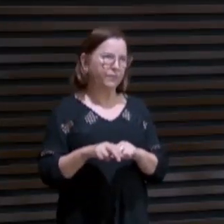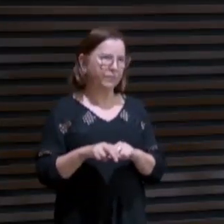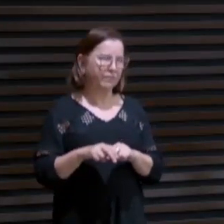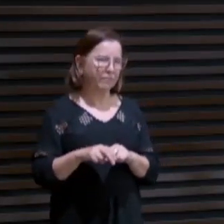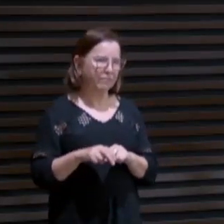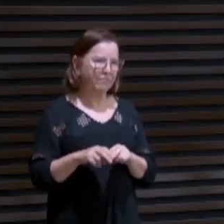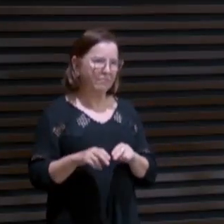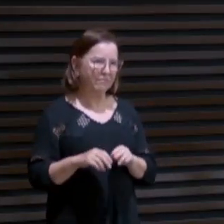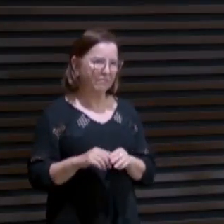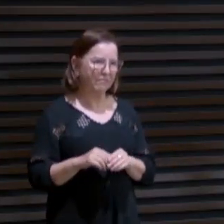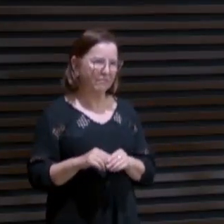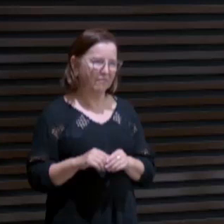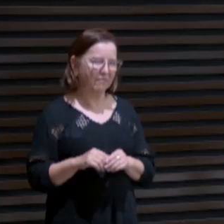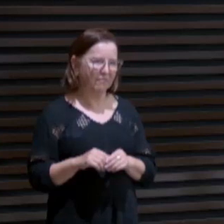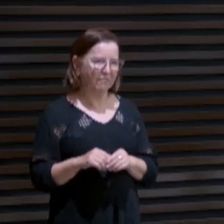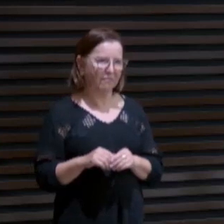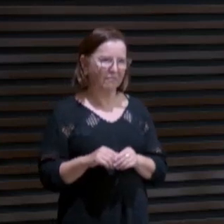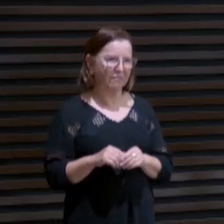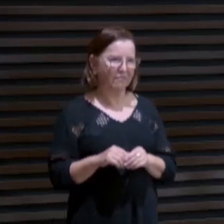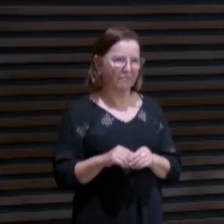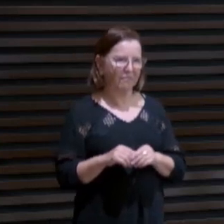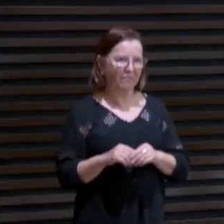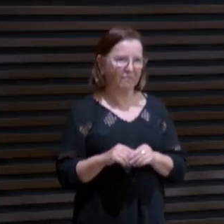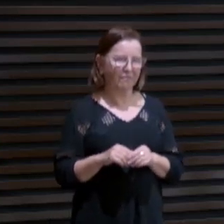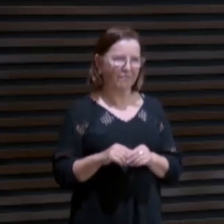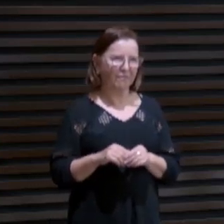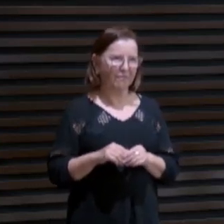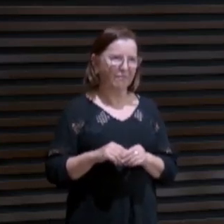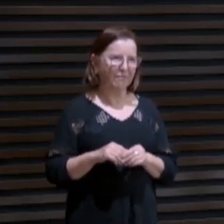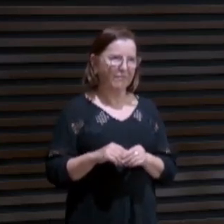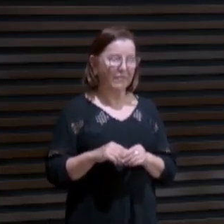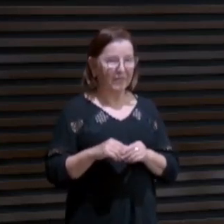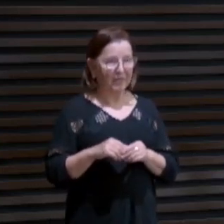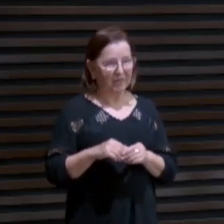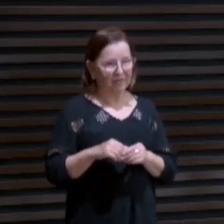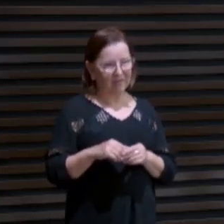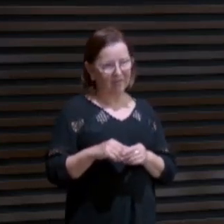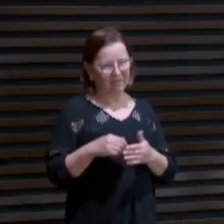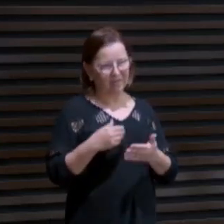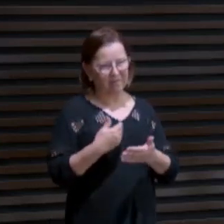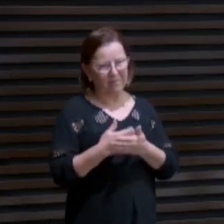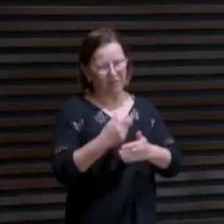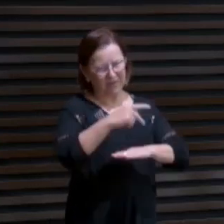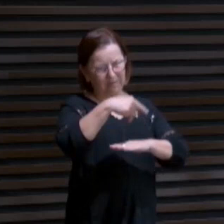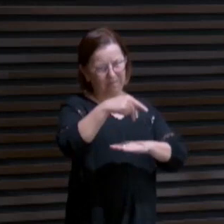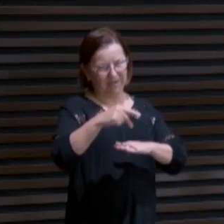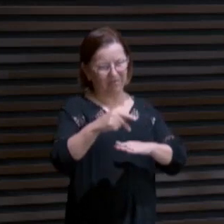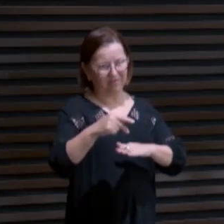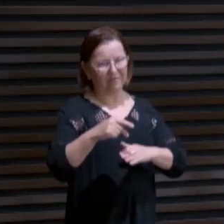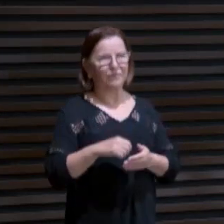Gabatá. E era para a seve pascal, cerca da hora sexta. E disse aos